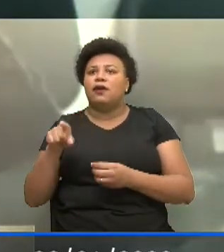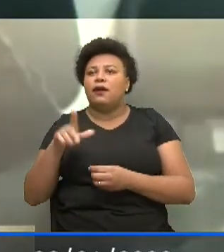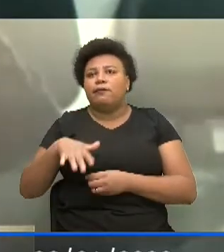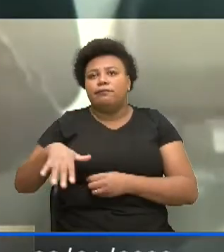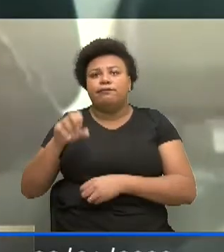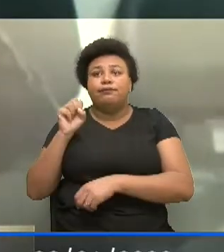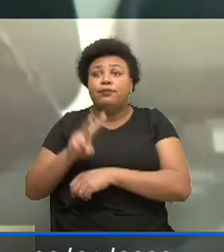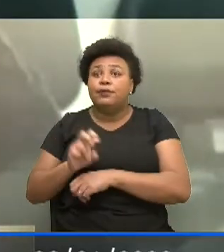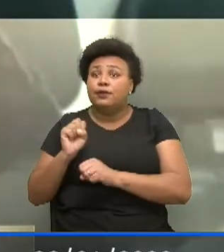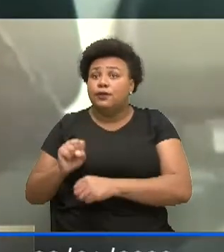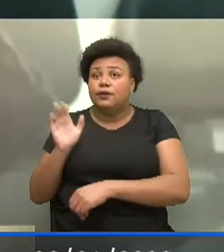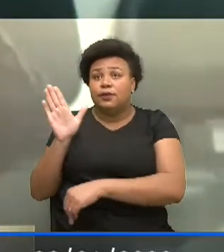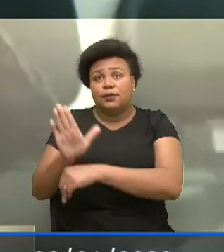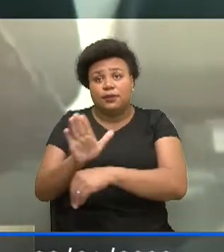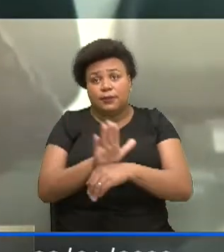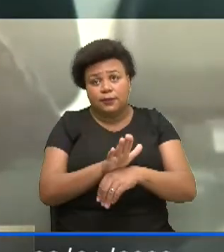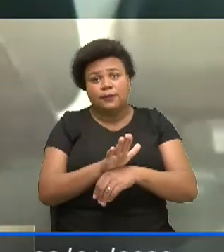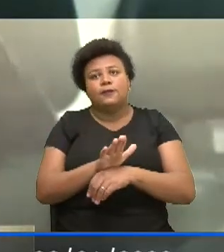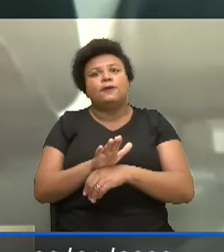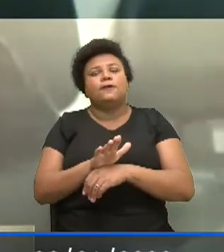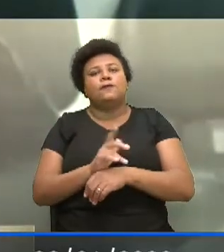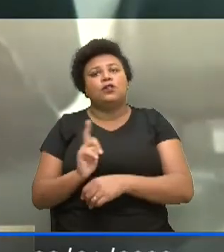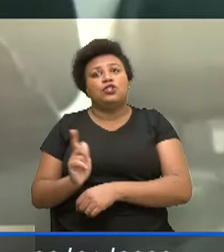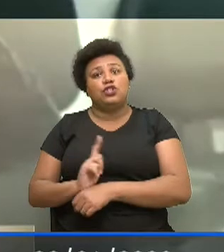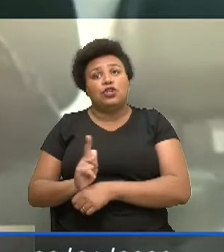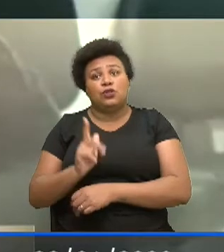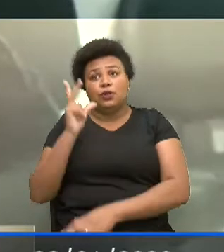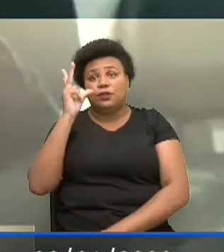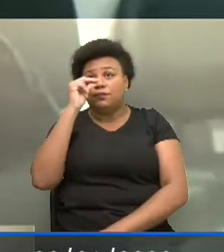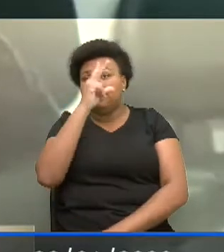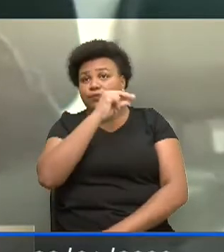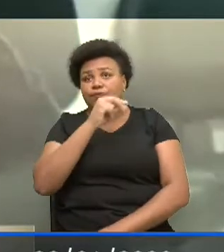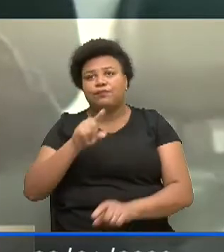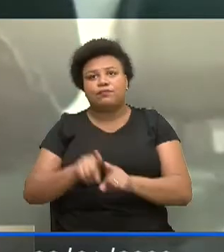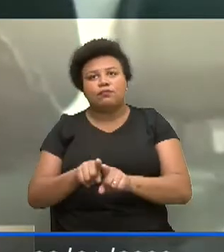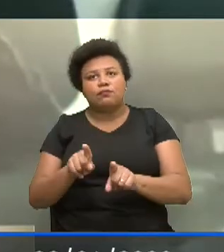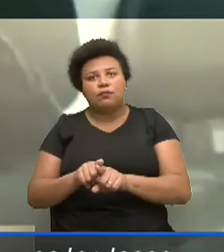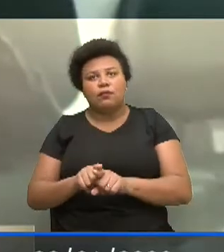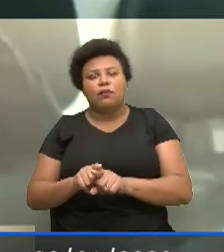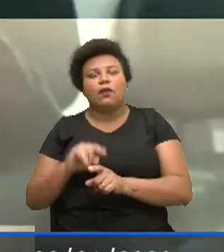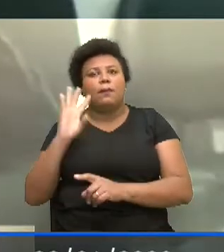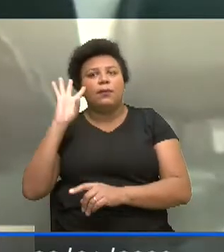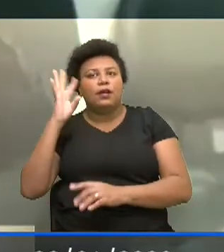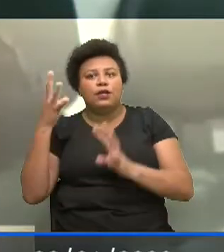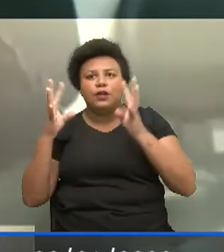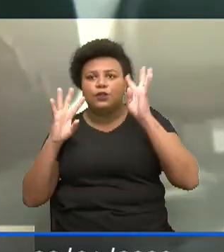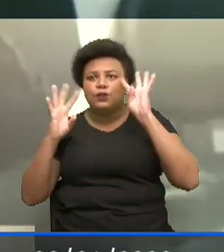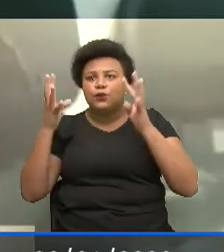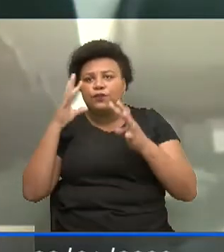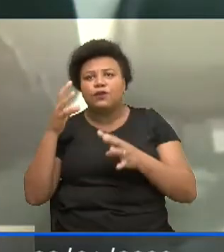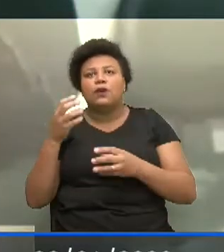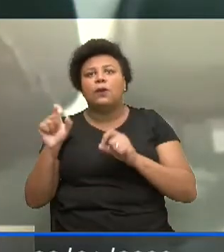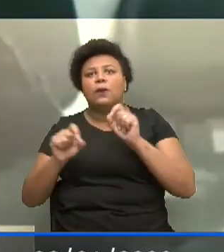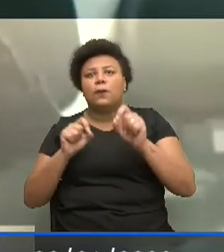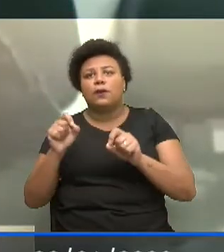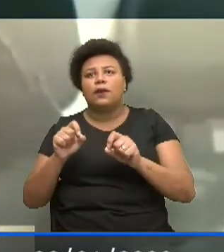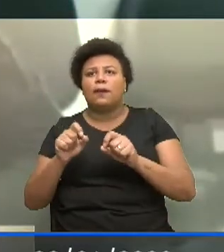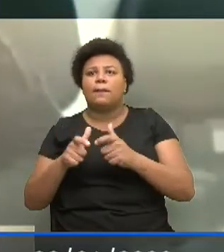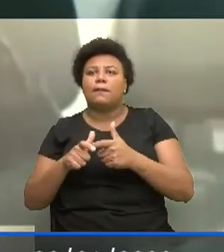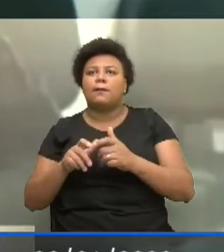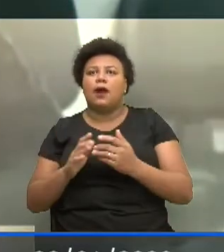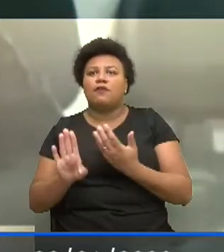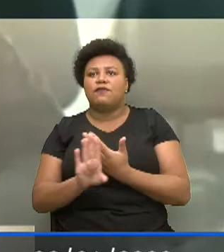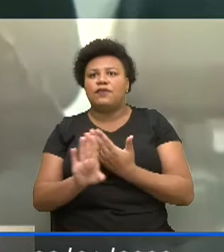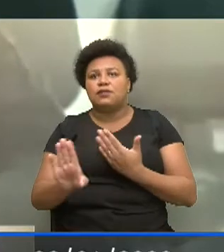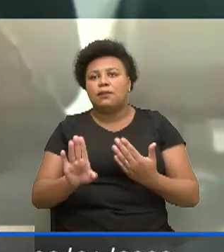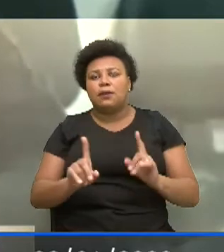possa contribuir com esses gestores municipais, até mesmo com uma tomada de decisão no sentido de um maior afastamento